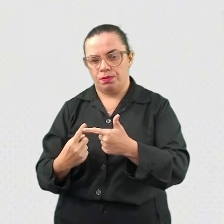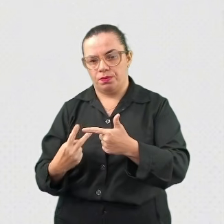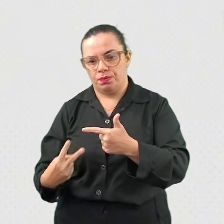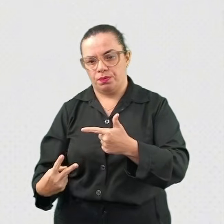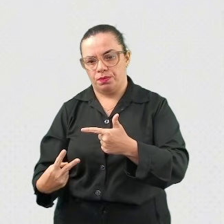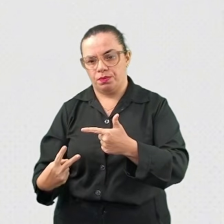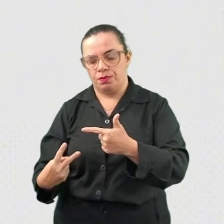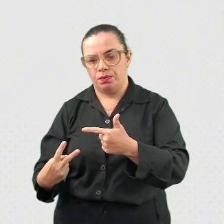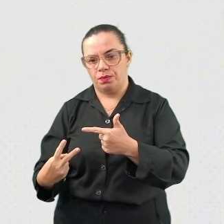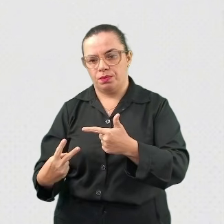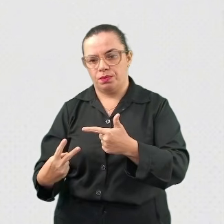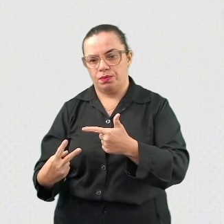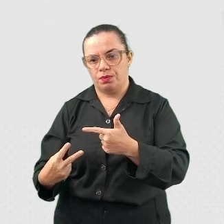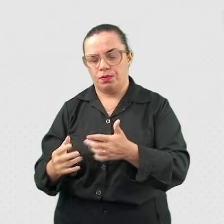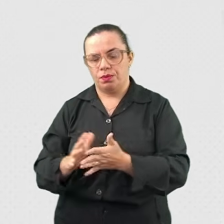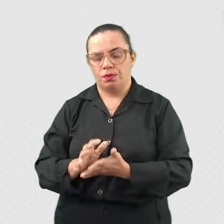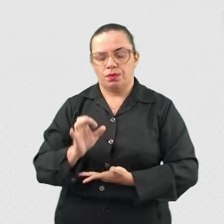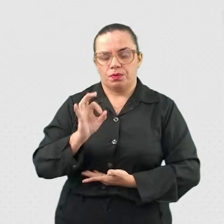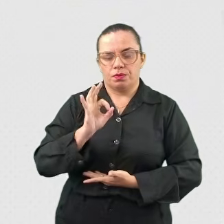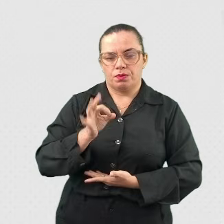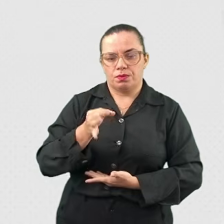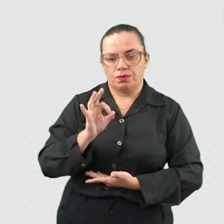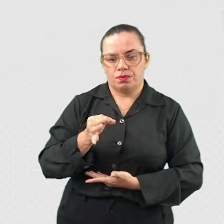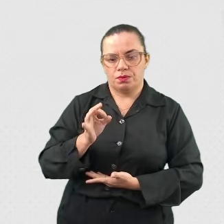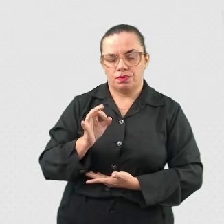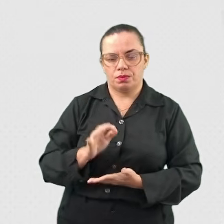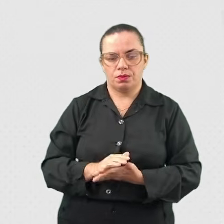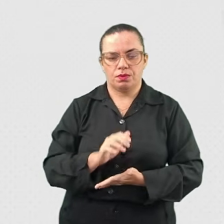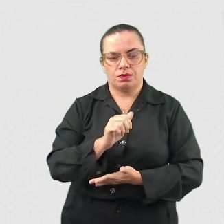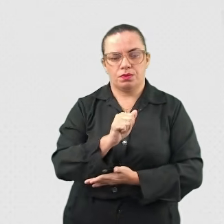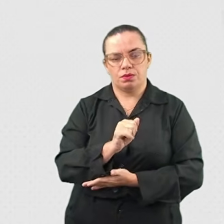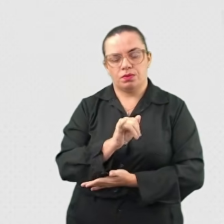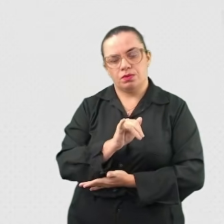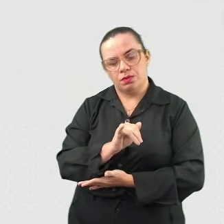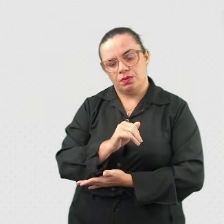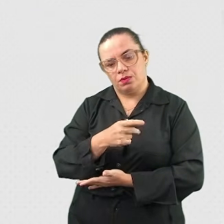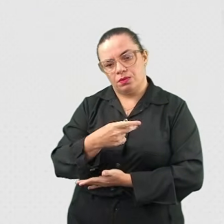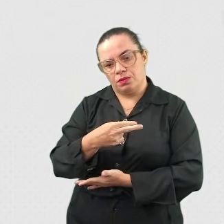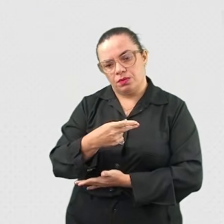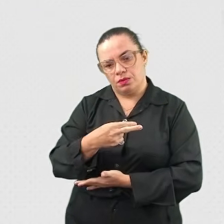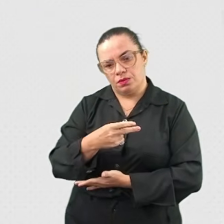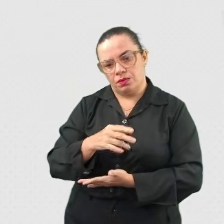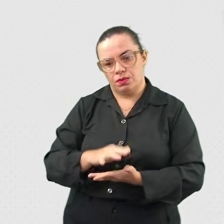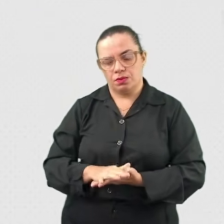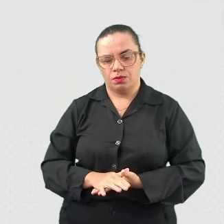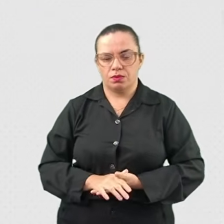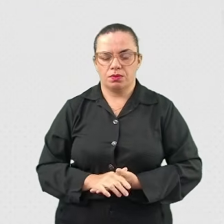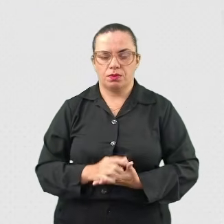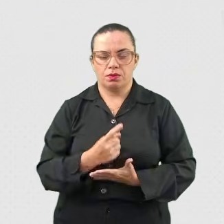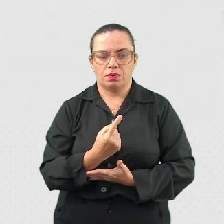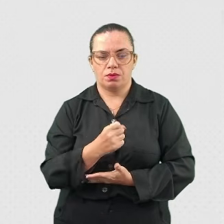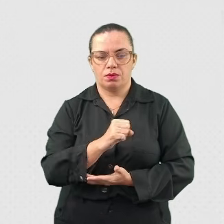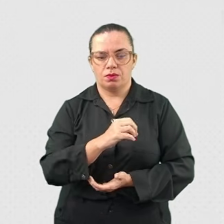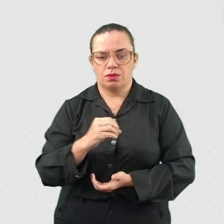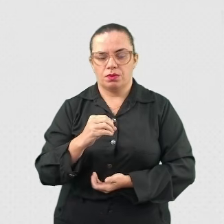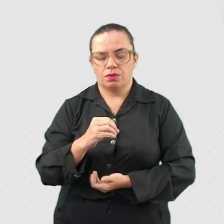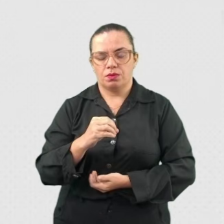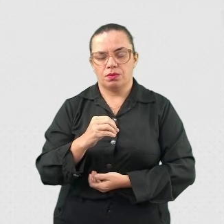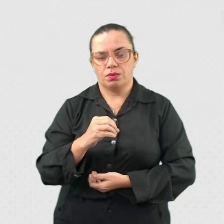12, certo? Então, o ângulo interno vai ser igual a 180